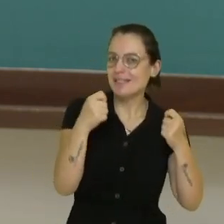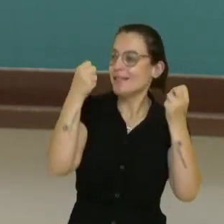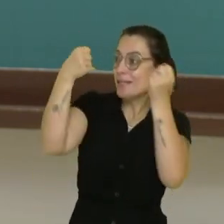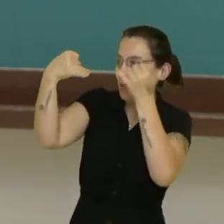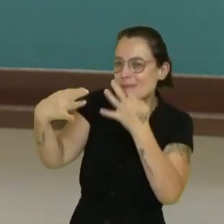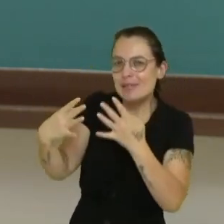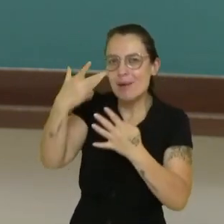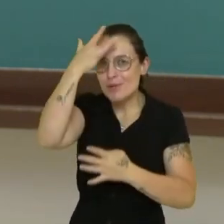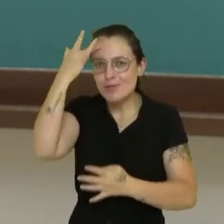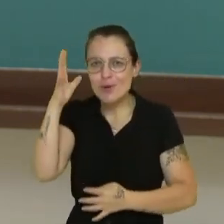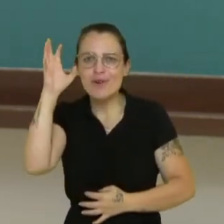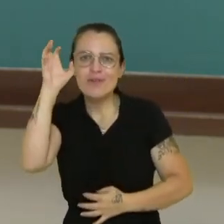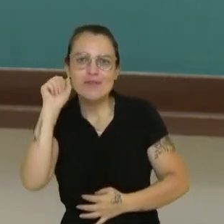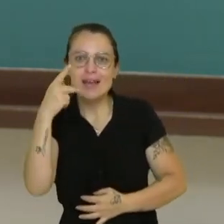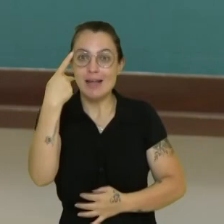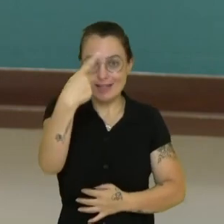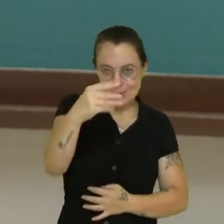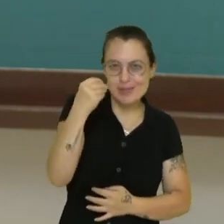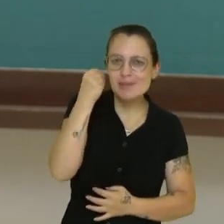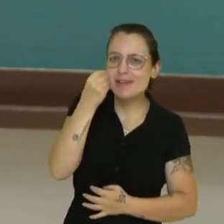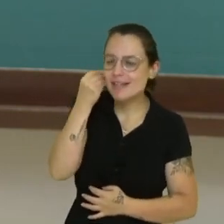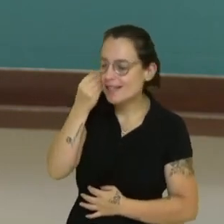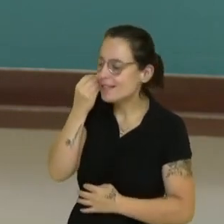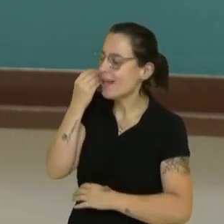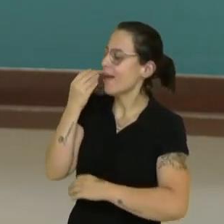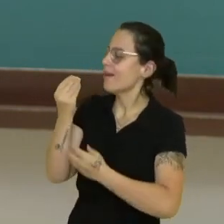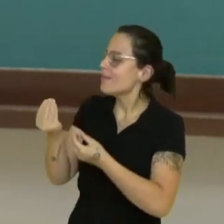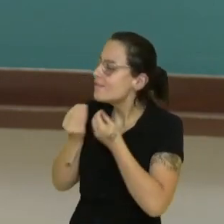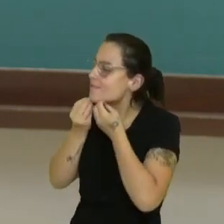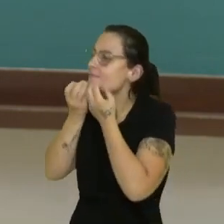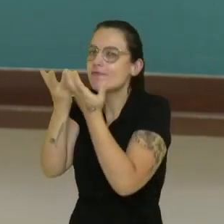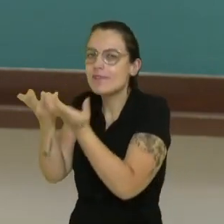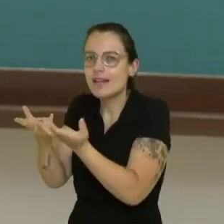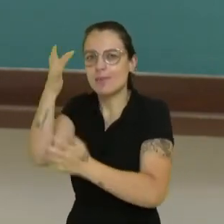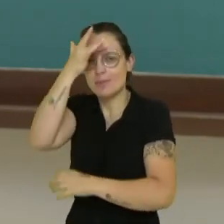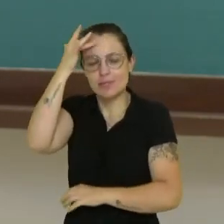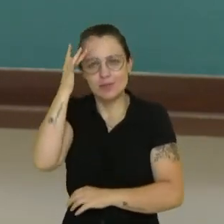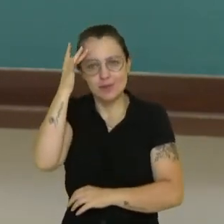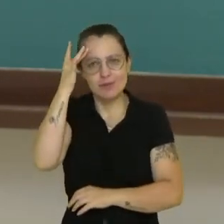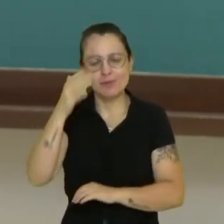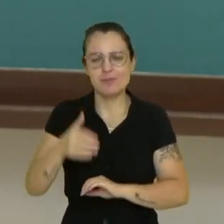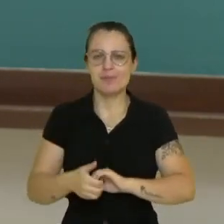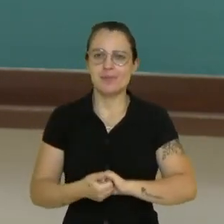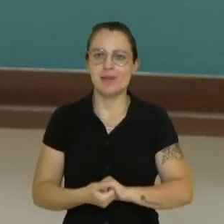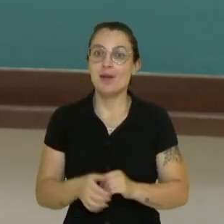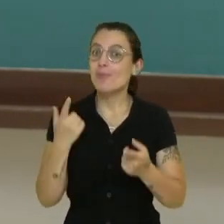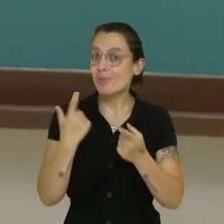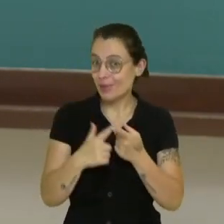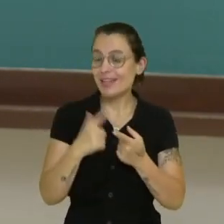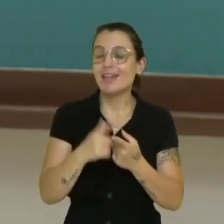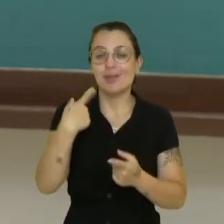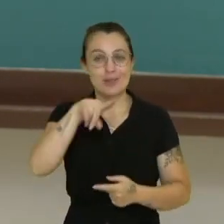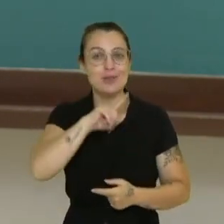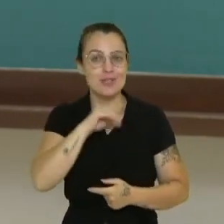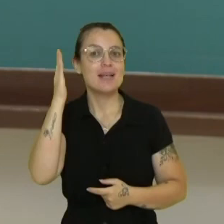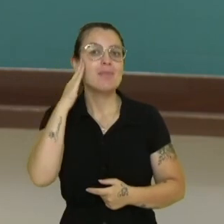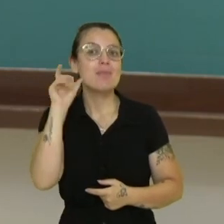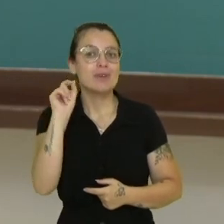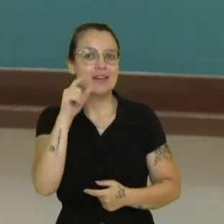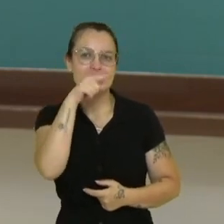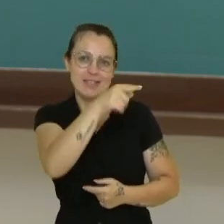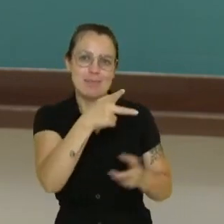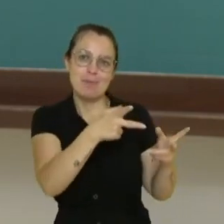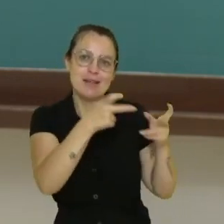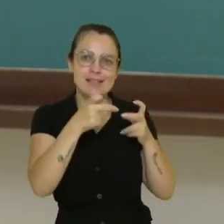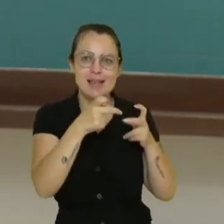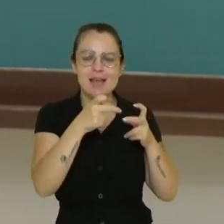sua experiência com o som, uma vez que você não percebe o som na maneira que nós percebemos. Seria um